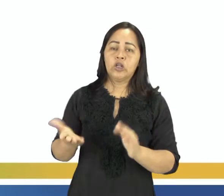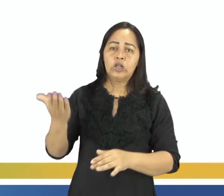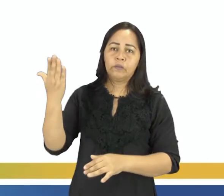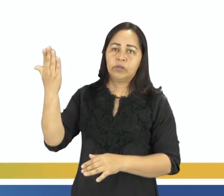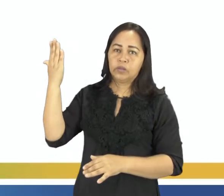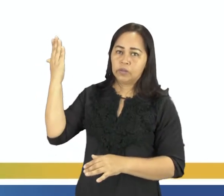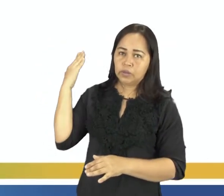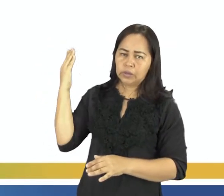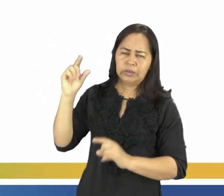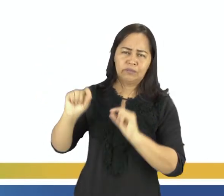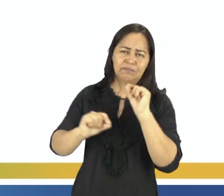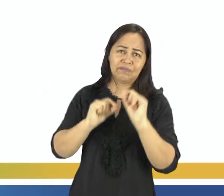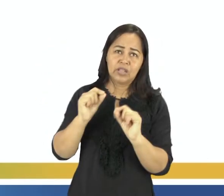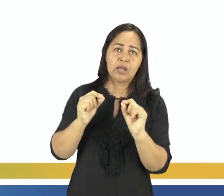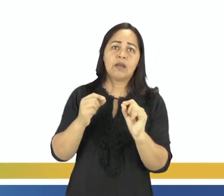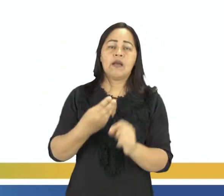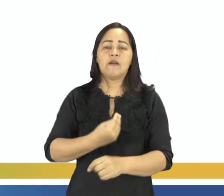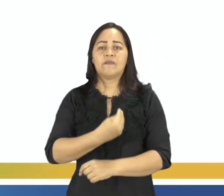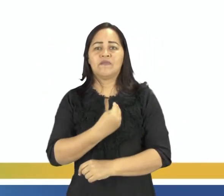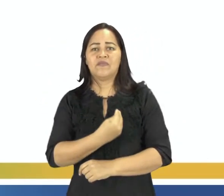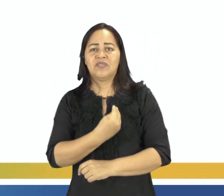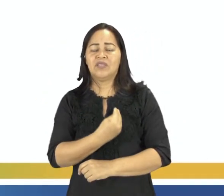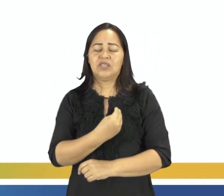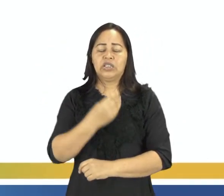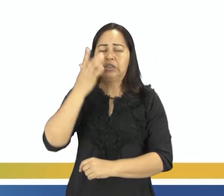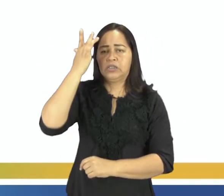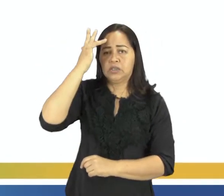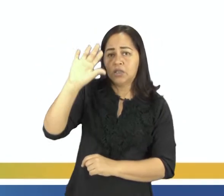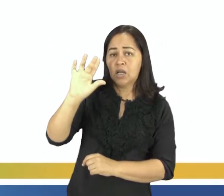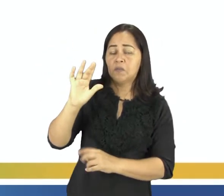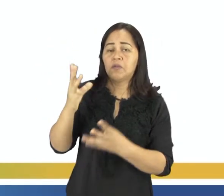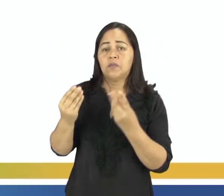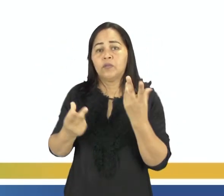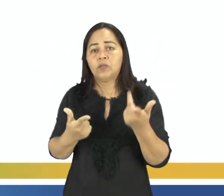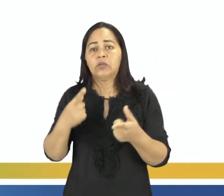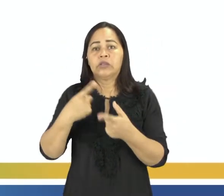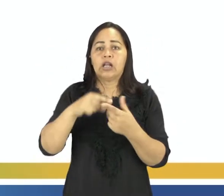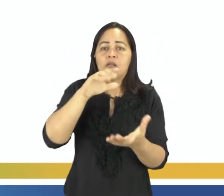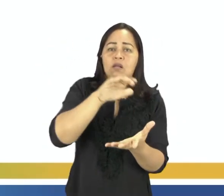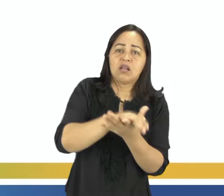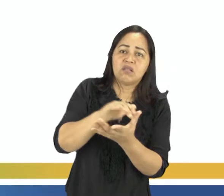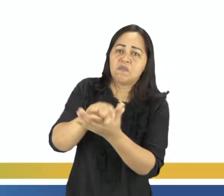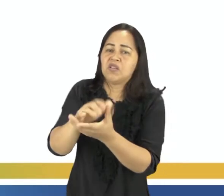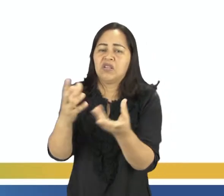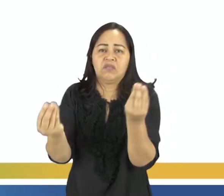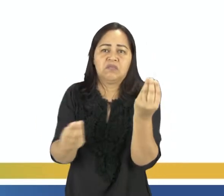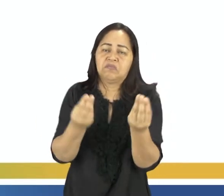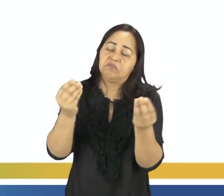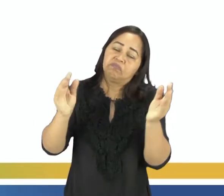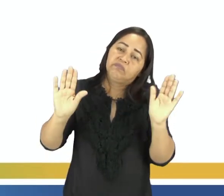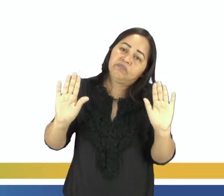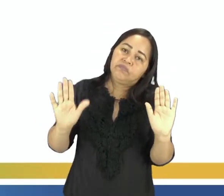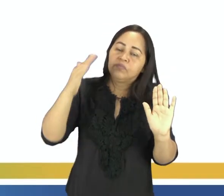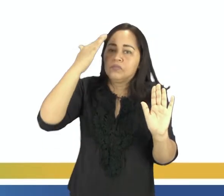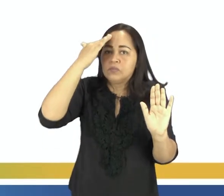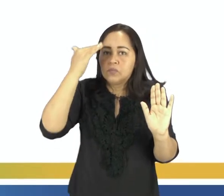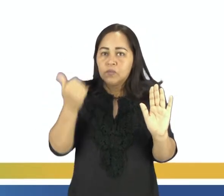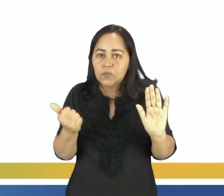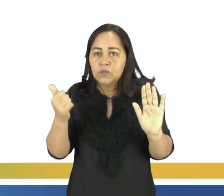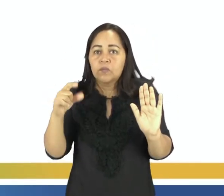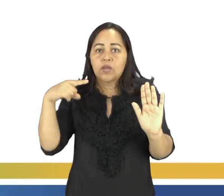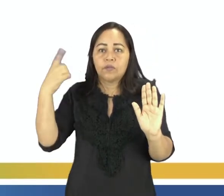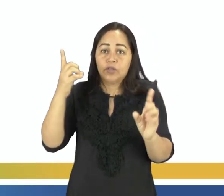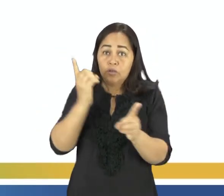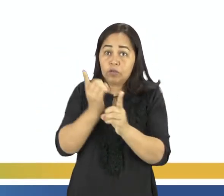passado um pouco obscuro, né? Pouco se sabe sobre ele durante esses casamentos. O que se sabe, e foi descoberto há muito